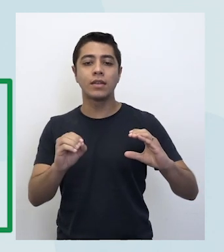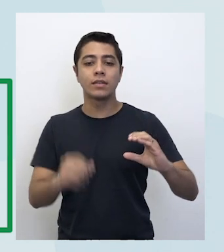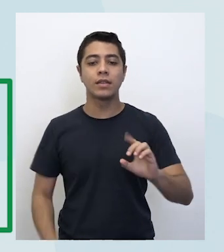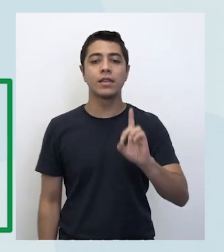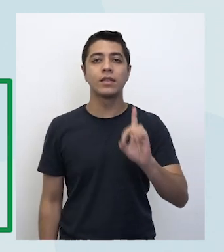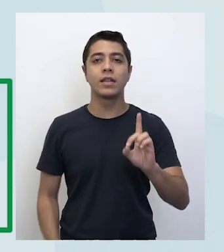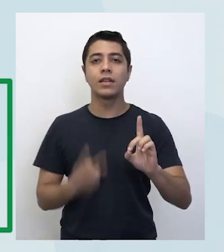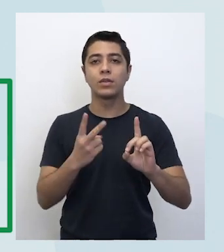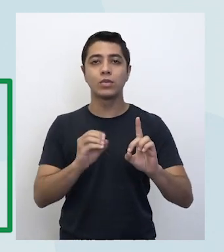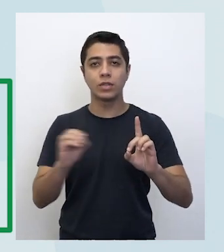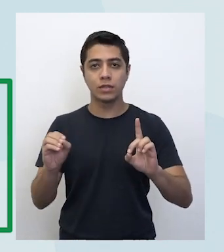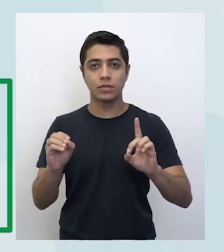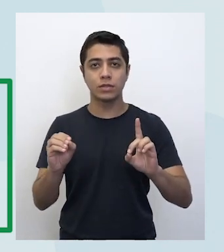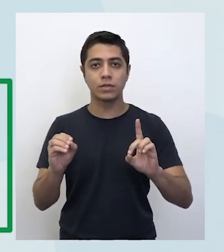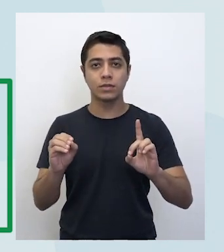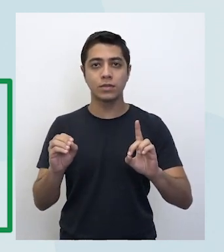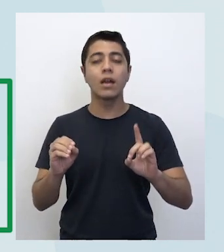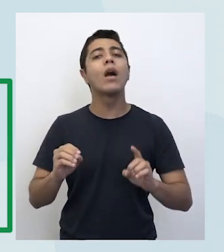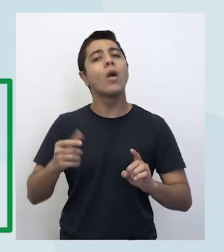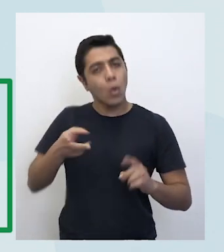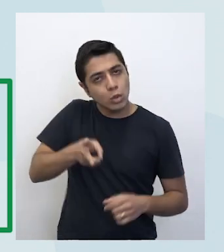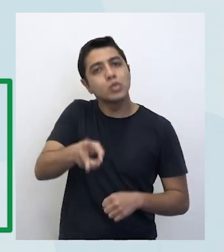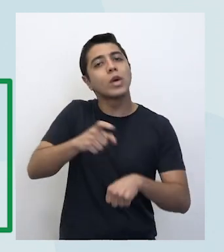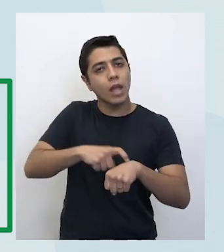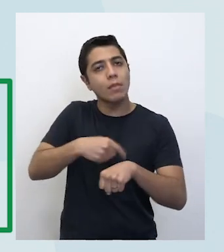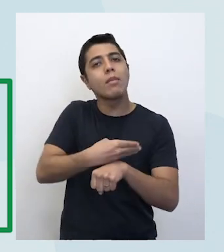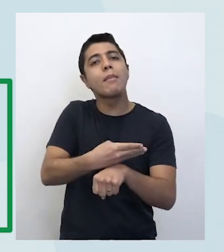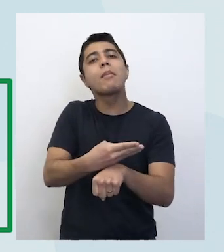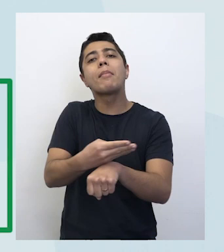de 200. Aí decorreu mais 10 segundos. O que